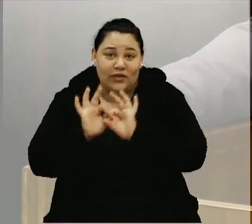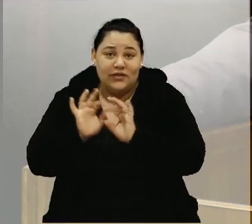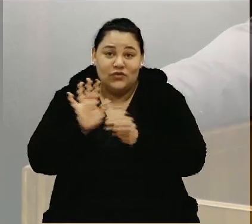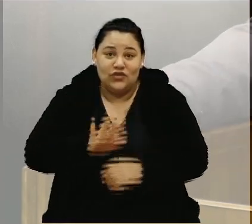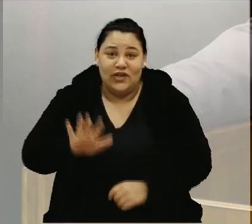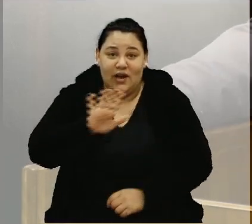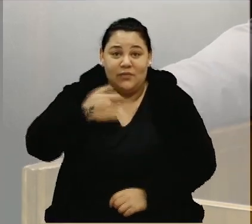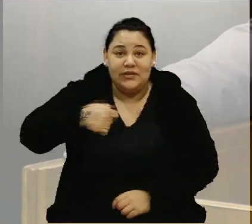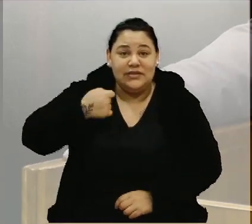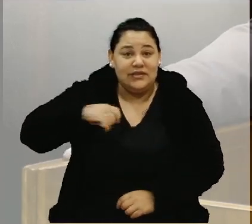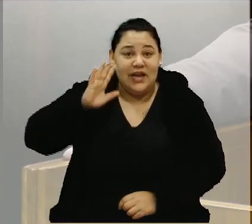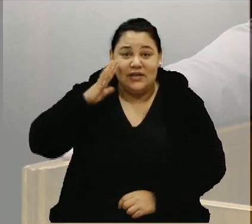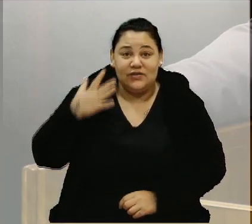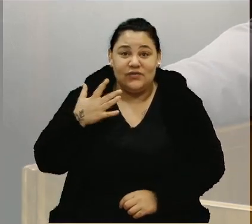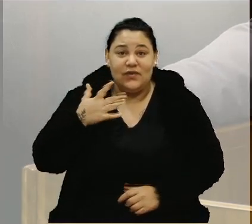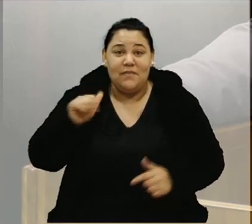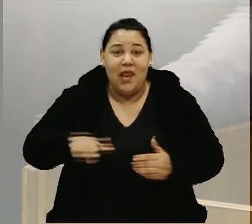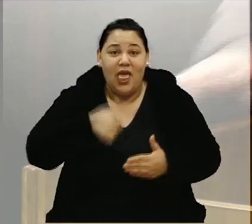das pessoas.